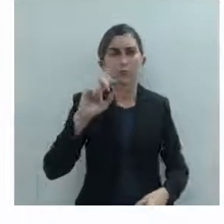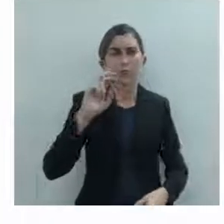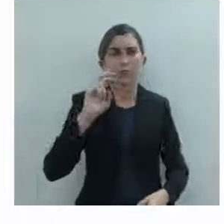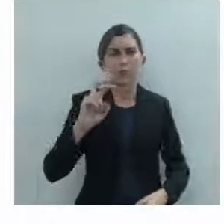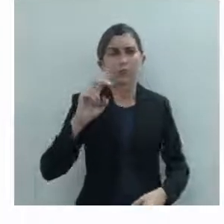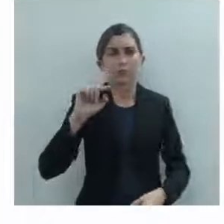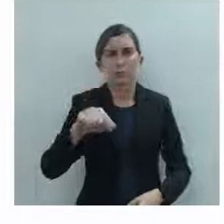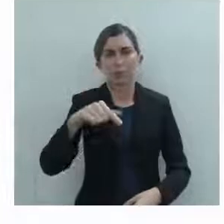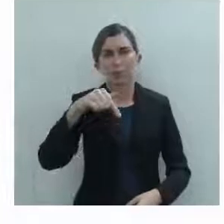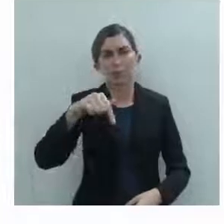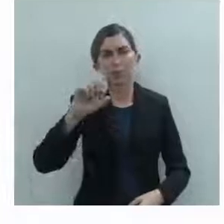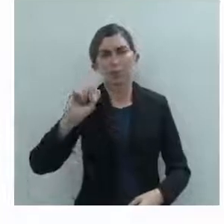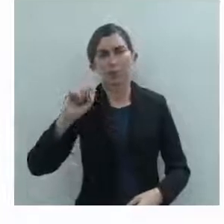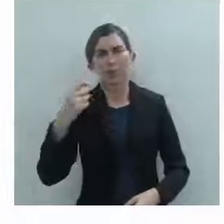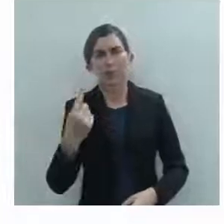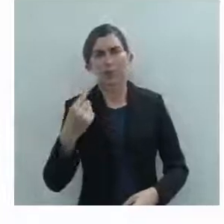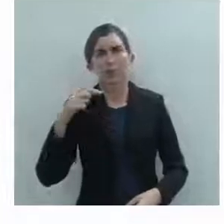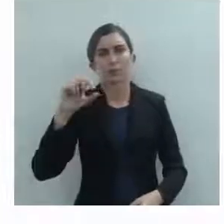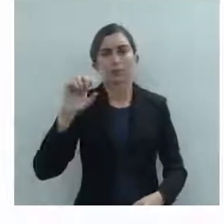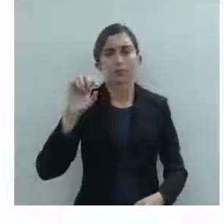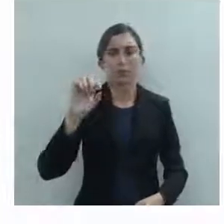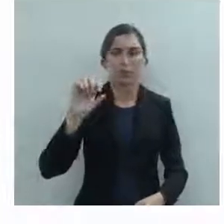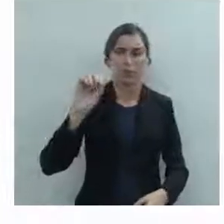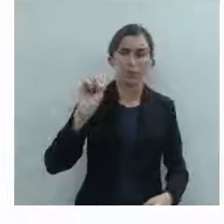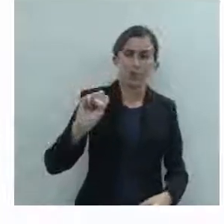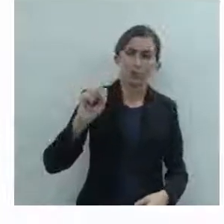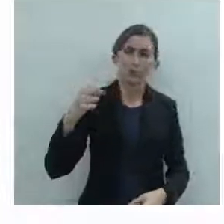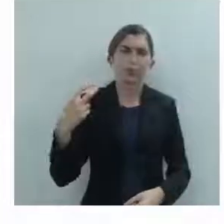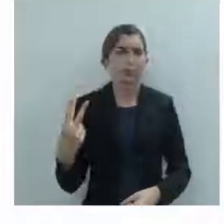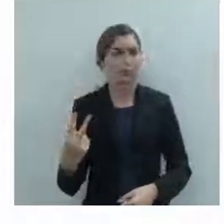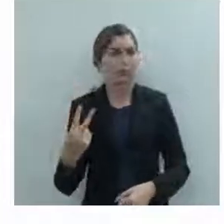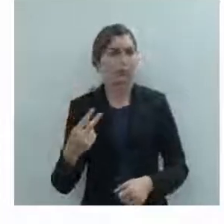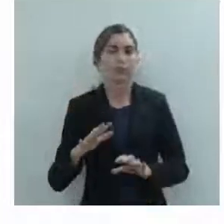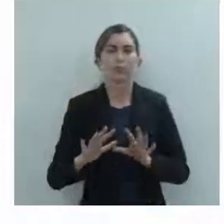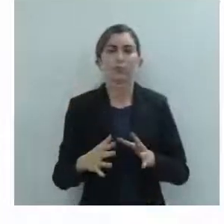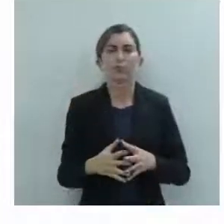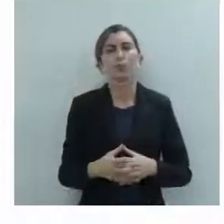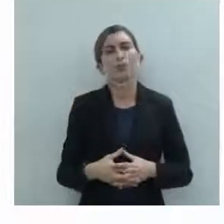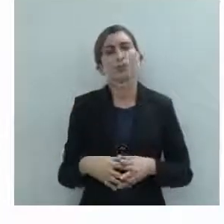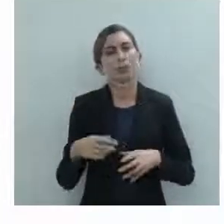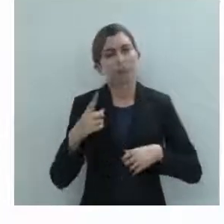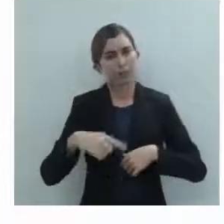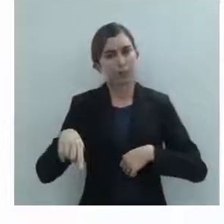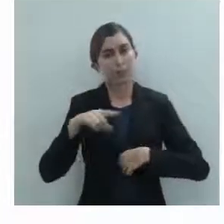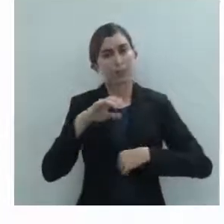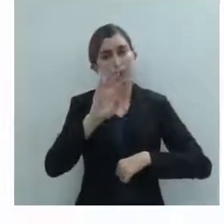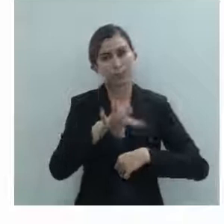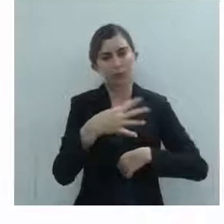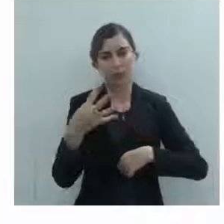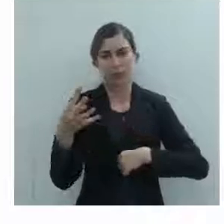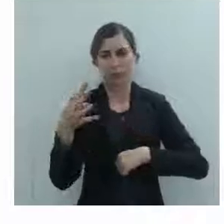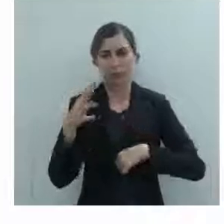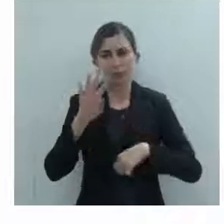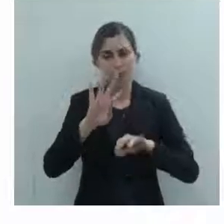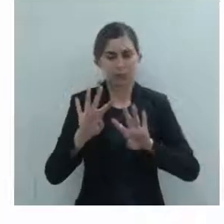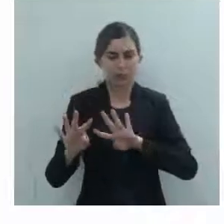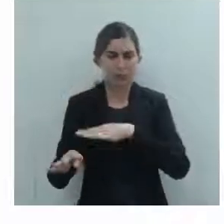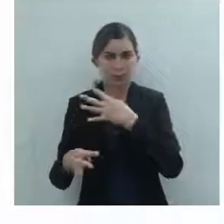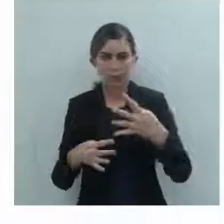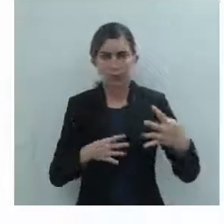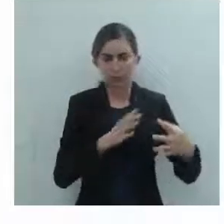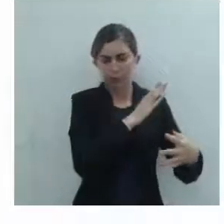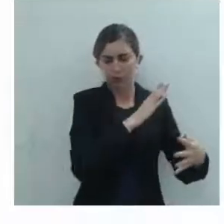5781 para em 82 nosso calendário Cristão que é o calendário